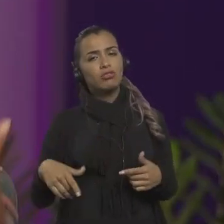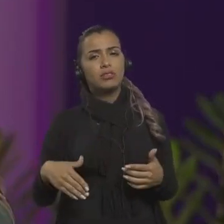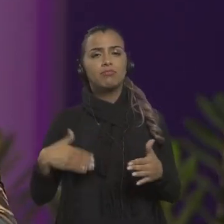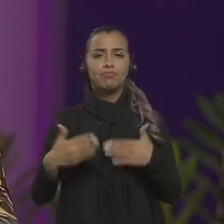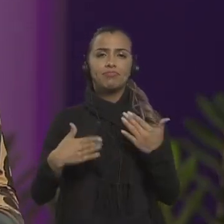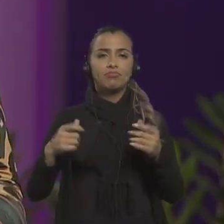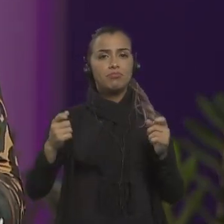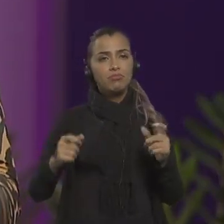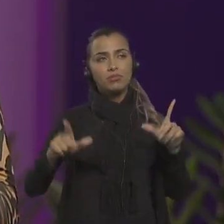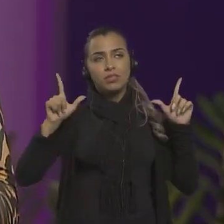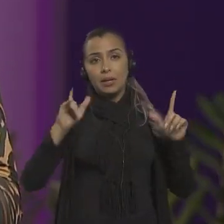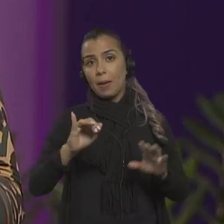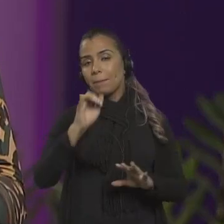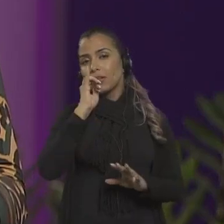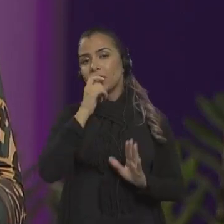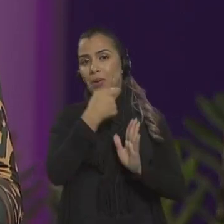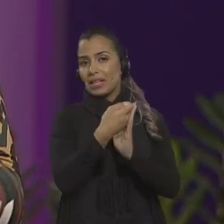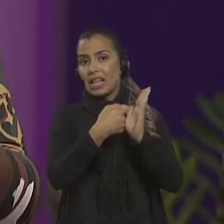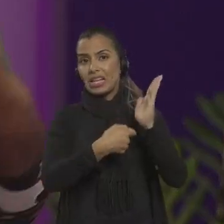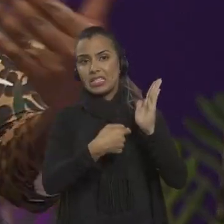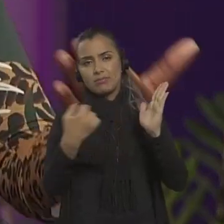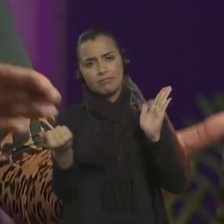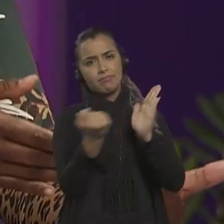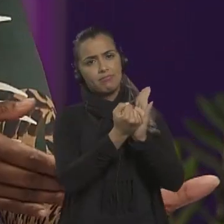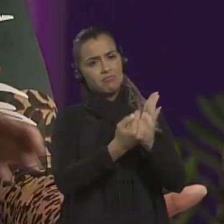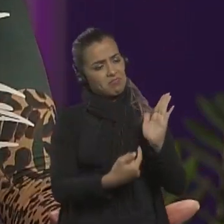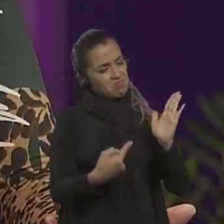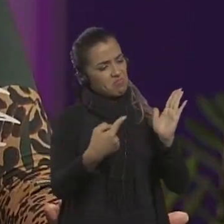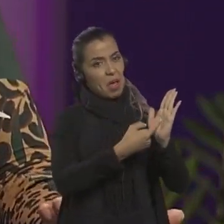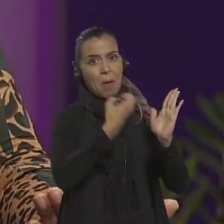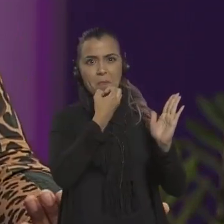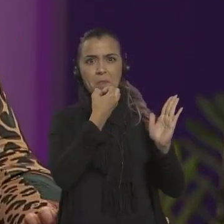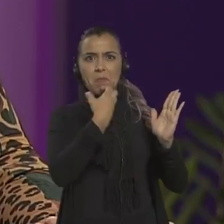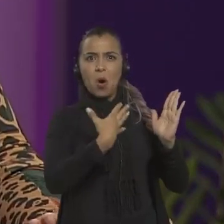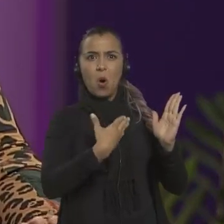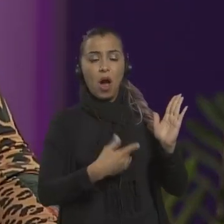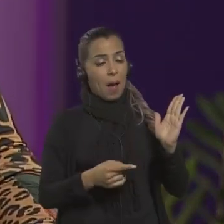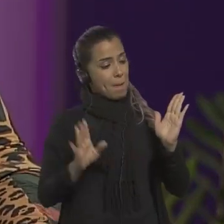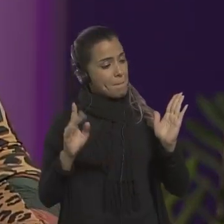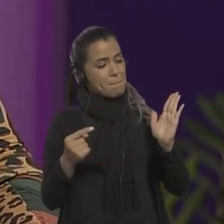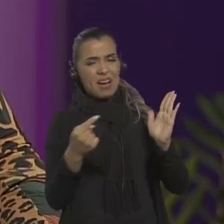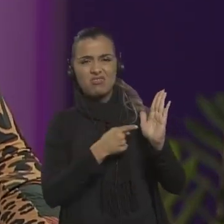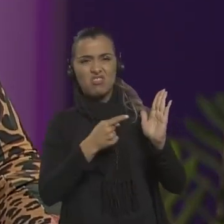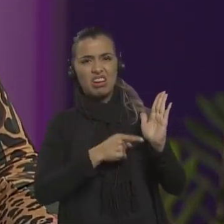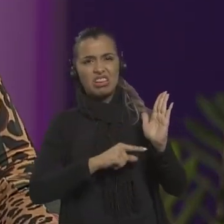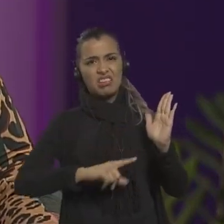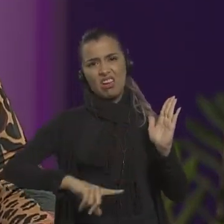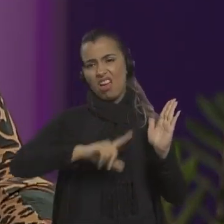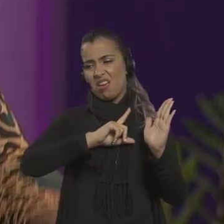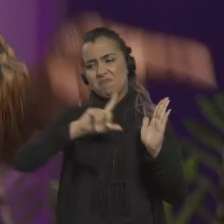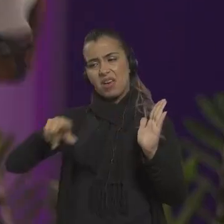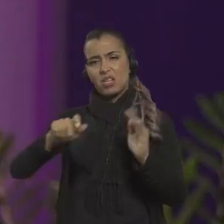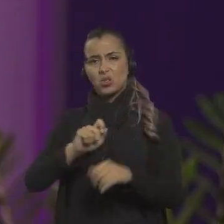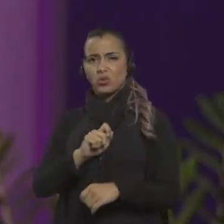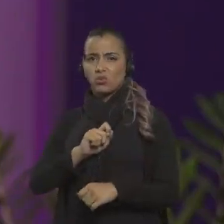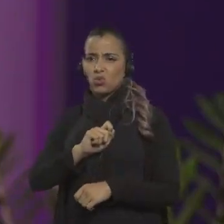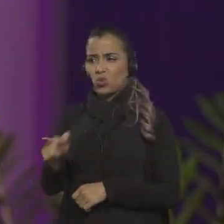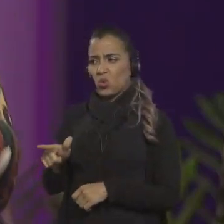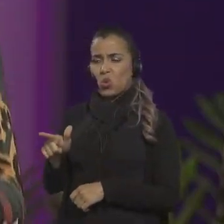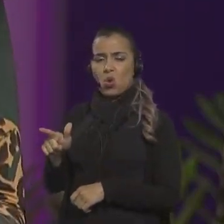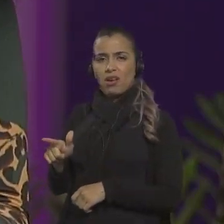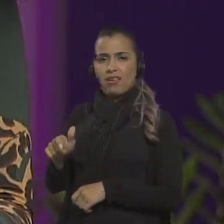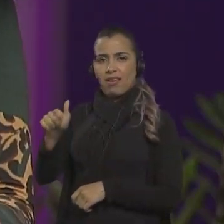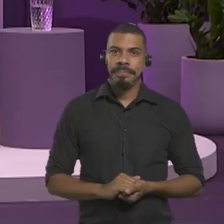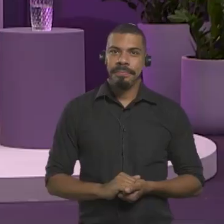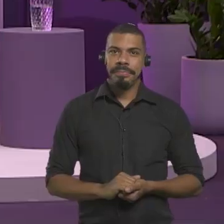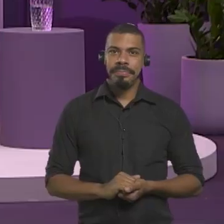levasse uma nota muito boa em redação, mas aquilo era muito menos do que a outra menina branca que também levava uma nota muito boa em redação. O professor ia elogiar ela e